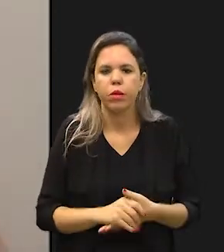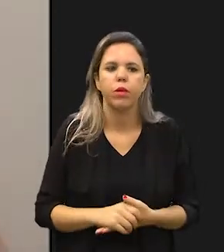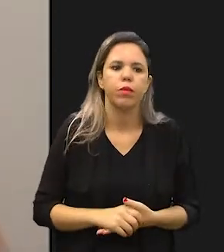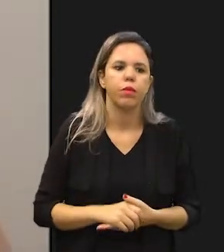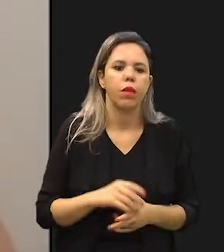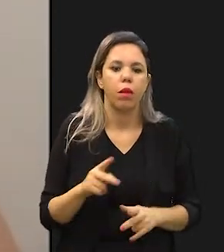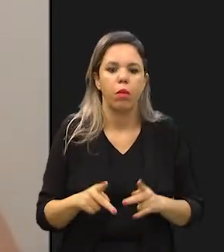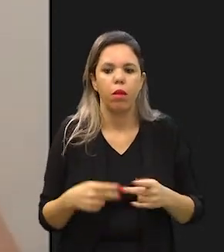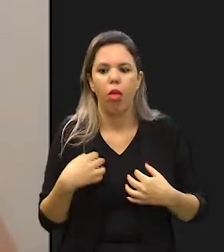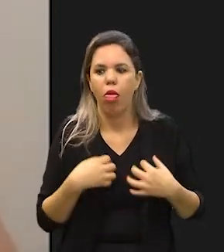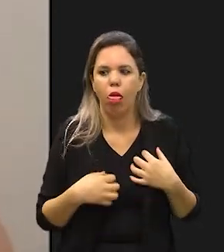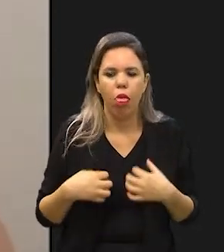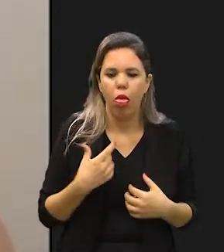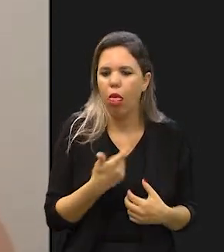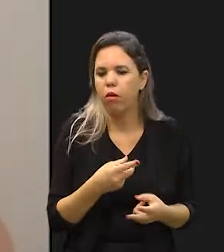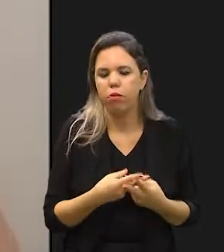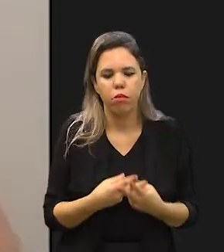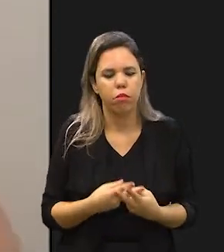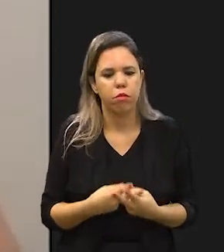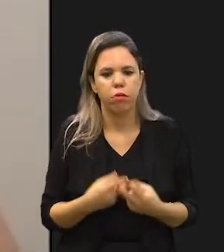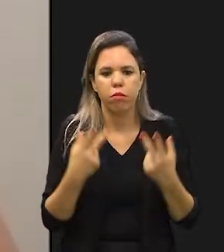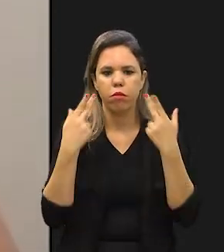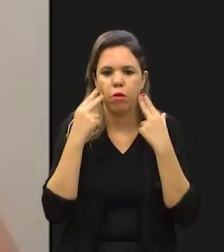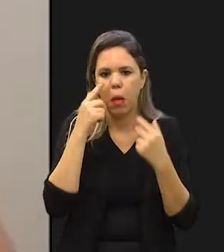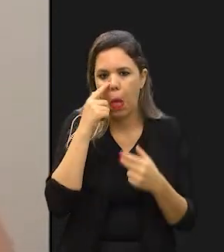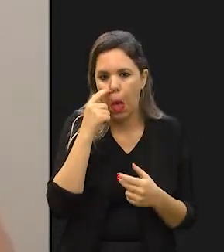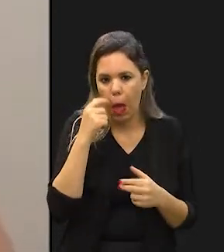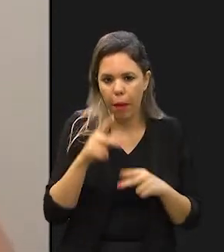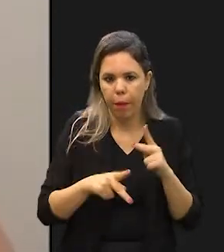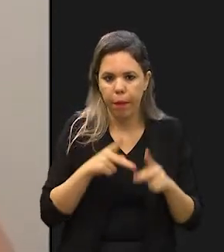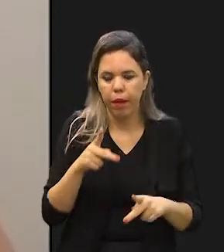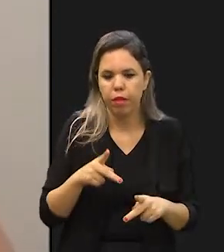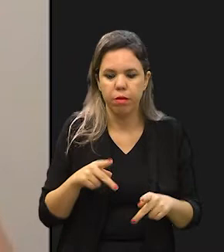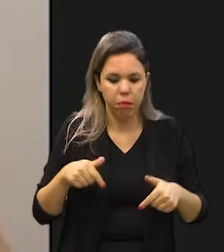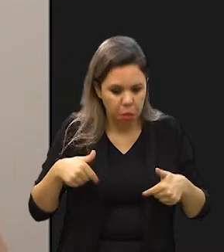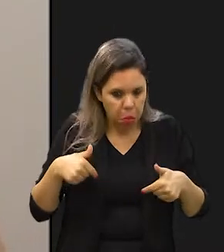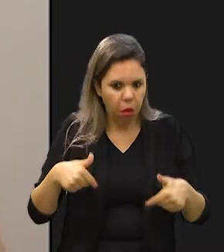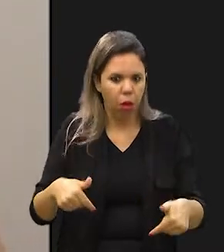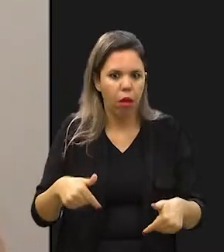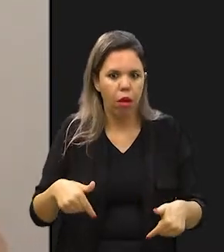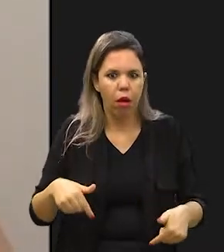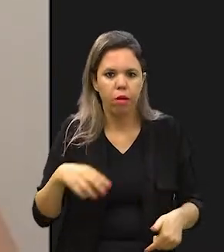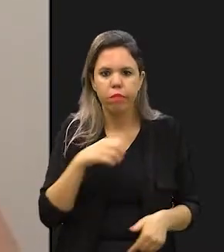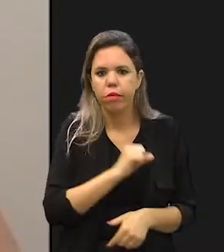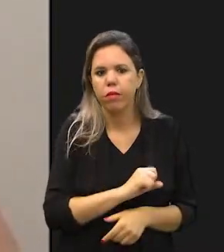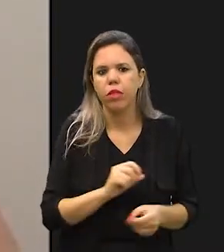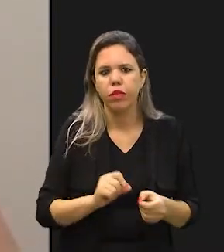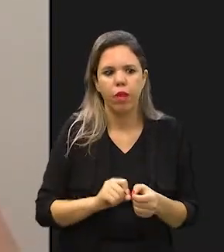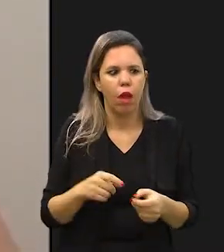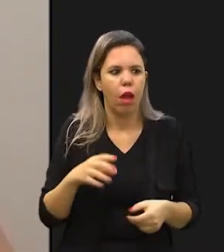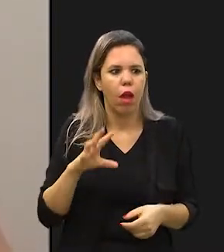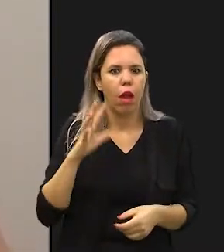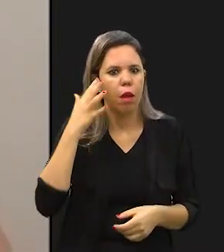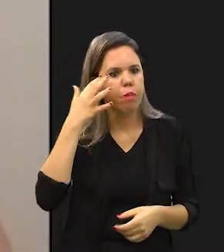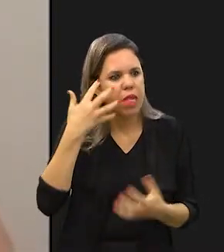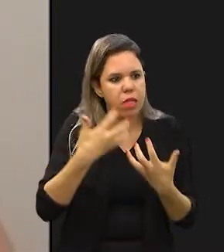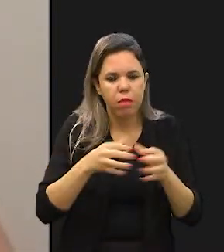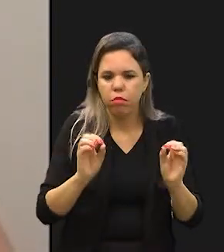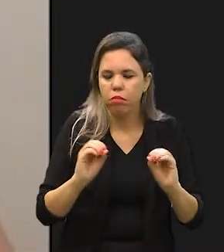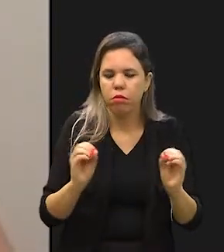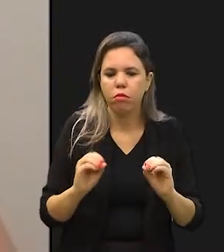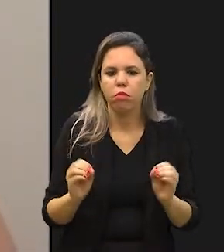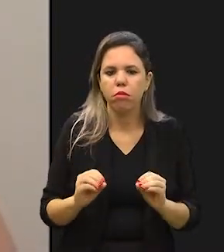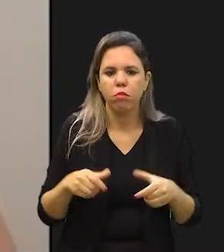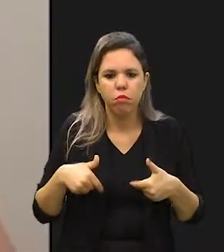muito agitado, mais impaciente. Normalmente, são pessoas mais impulsivas, que nós dizemos, então fazem coisas sem